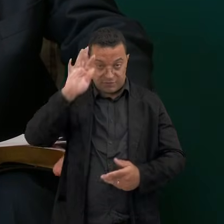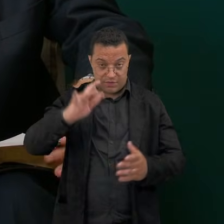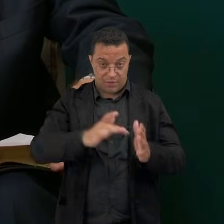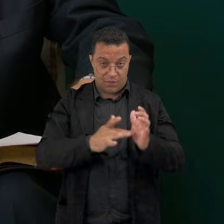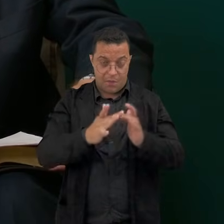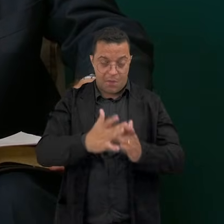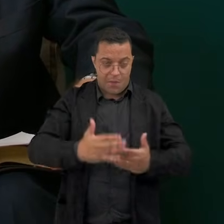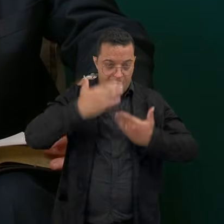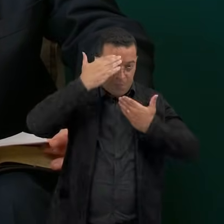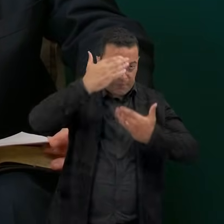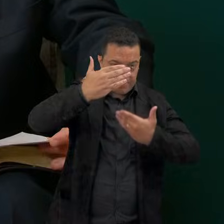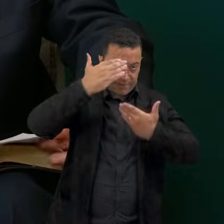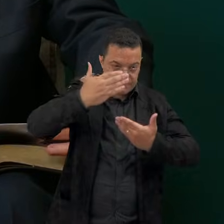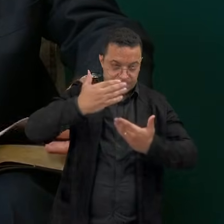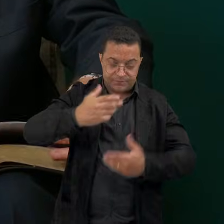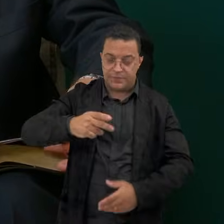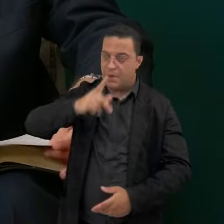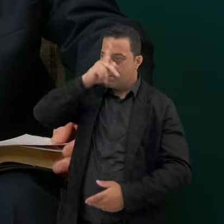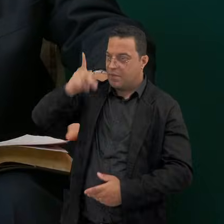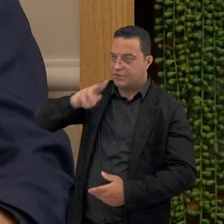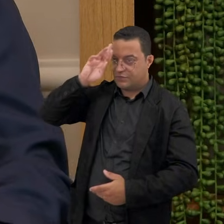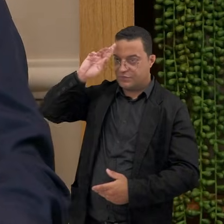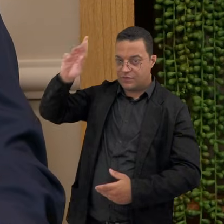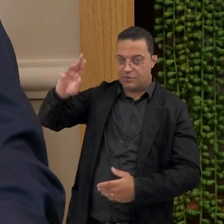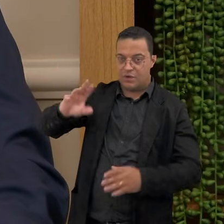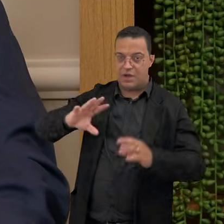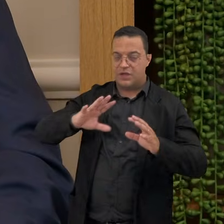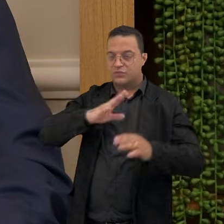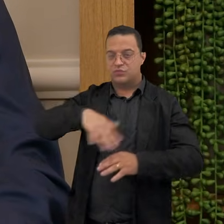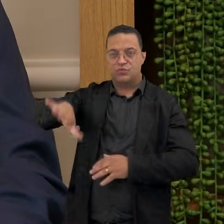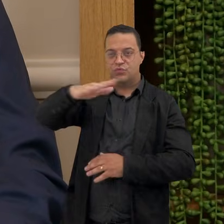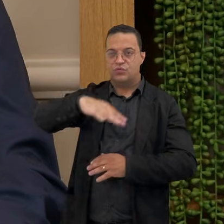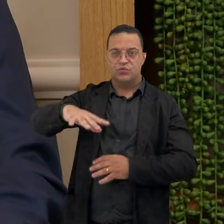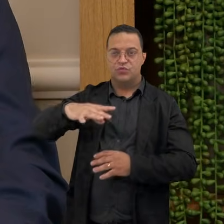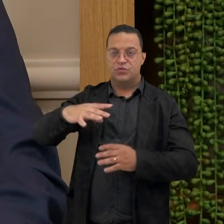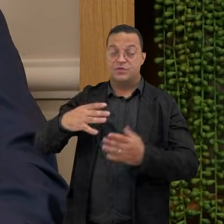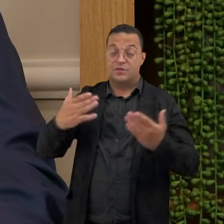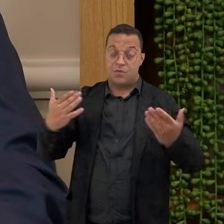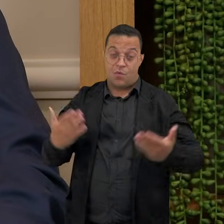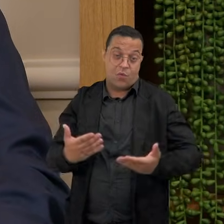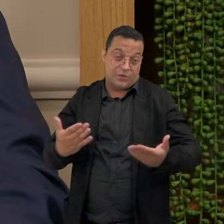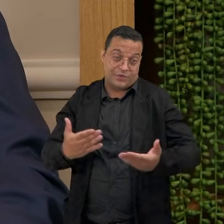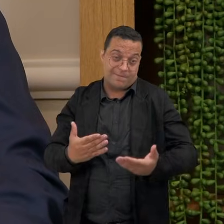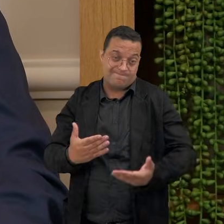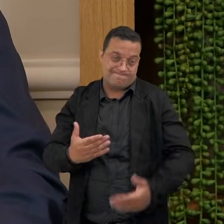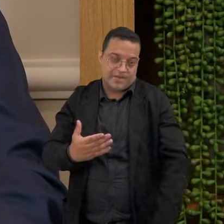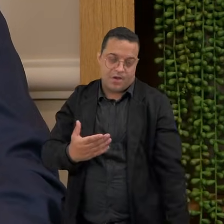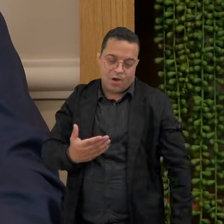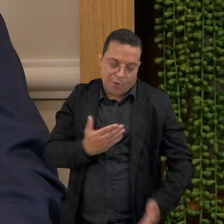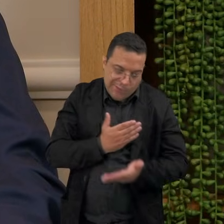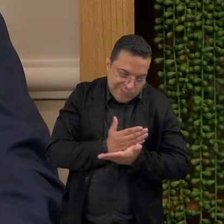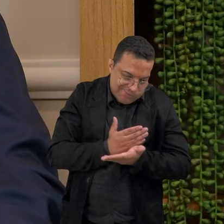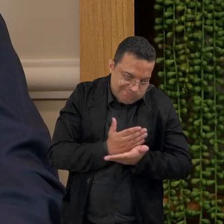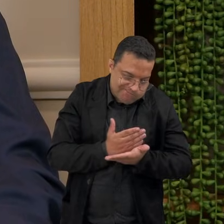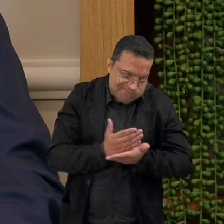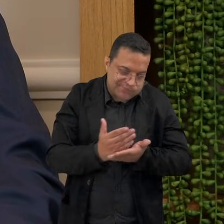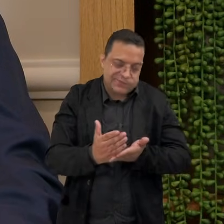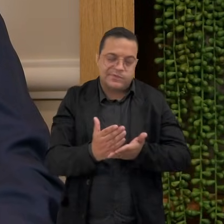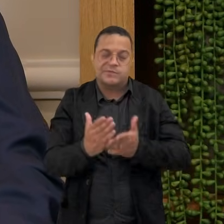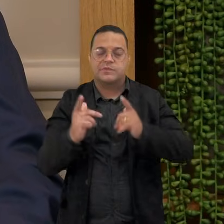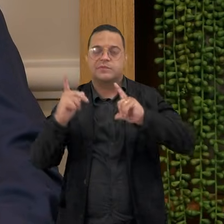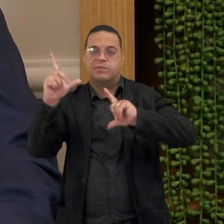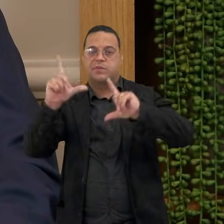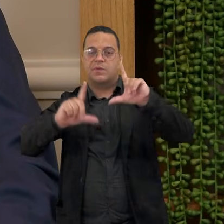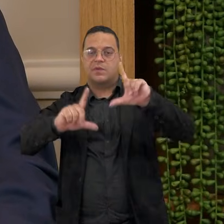agradeço, Pastor Márcio, a paz do Senhor a todos. Meus amados, nós iniciamos aqui o nosso